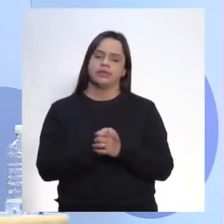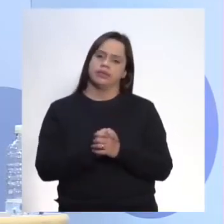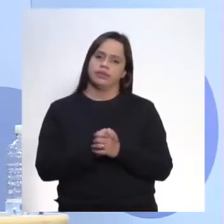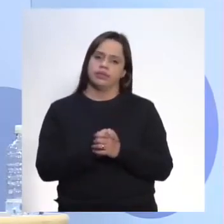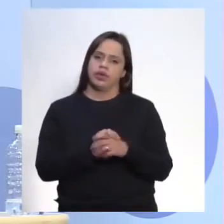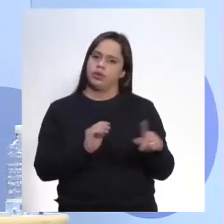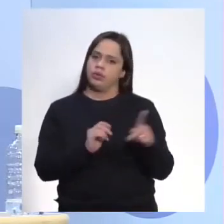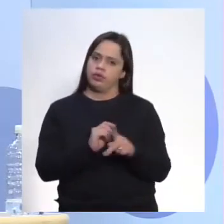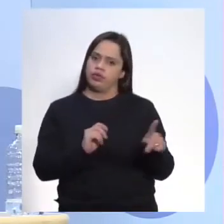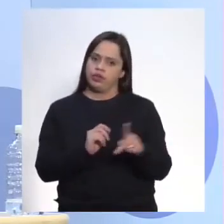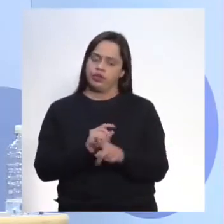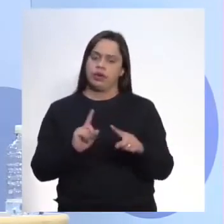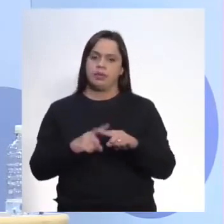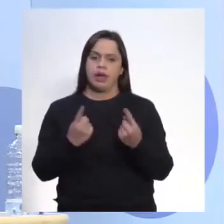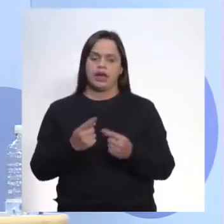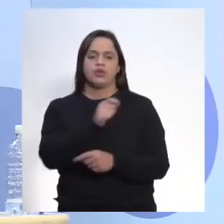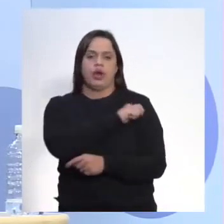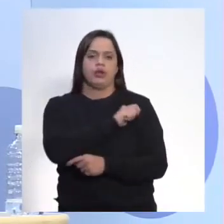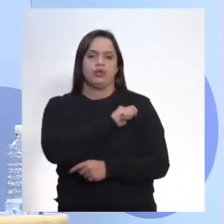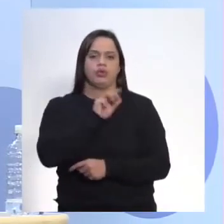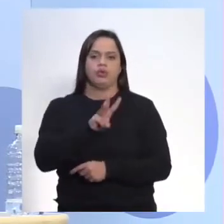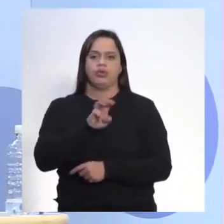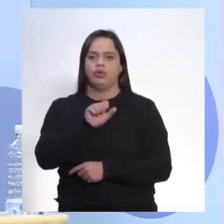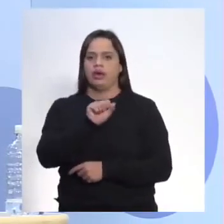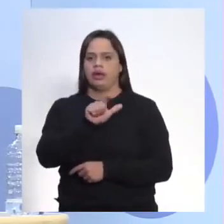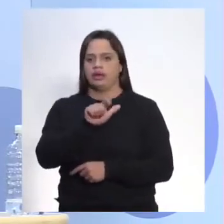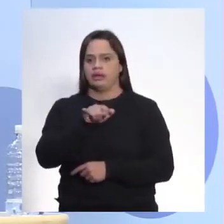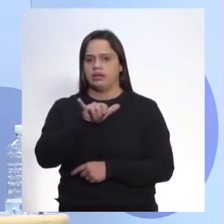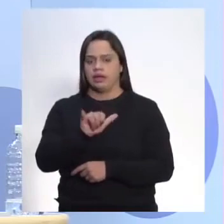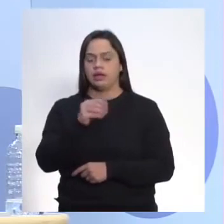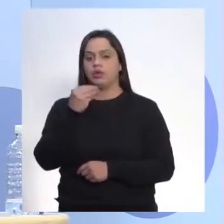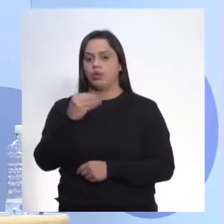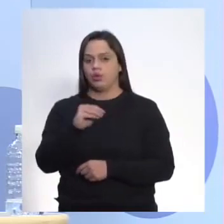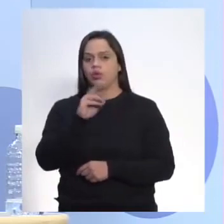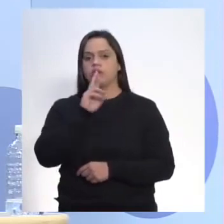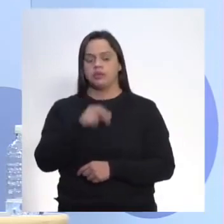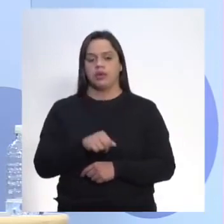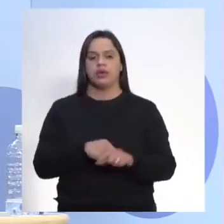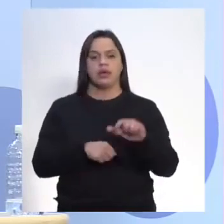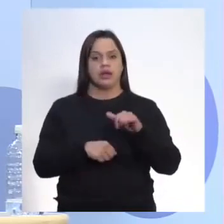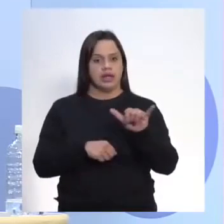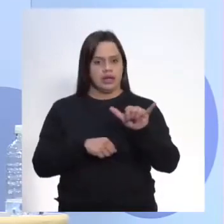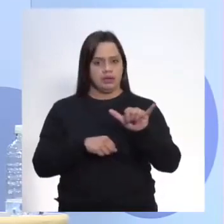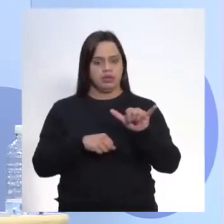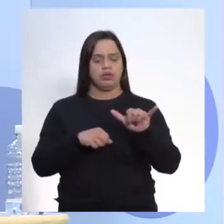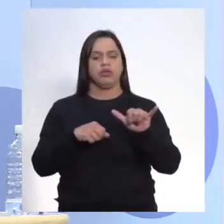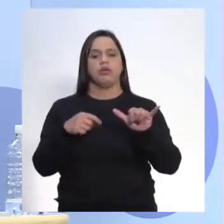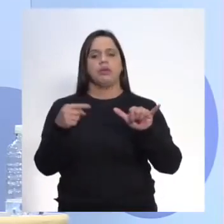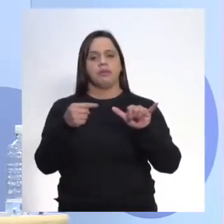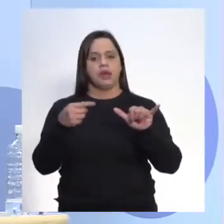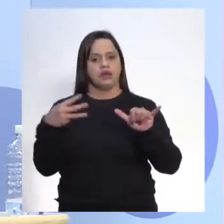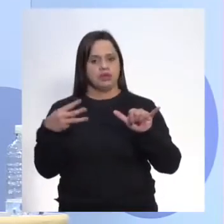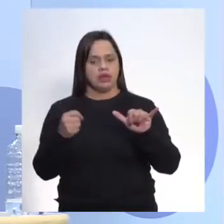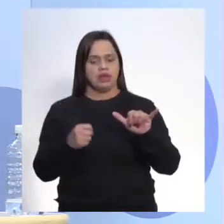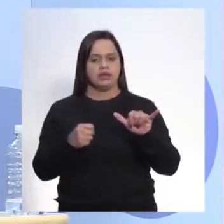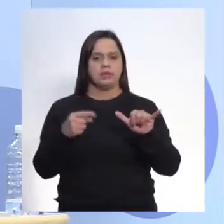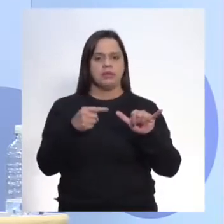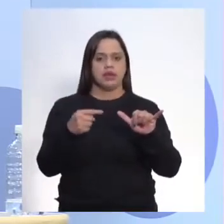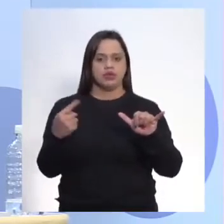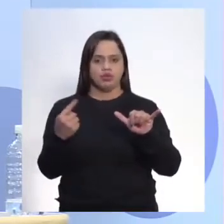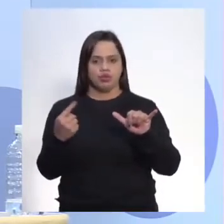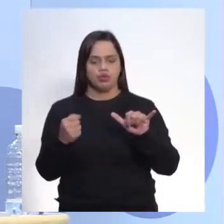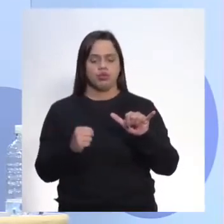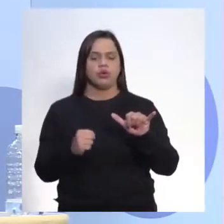dos professores, mas o Wesley também colocou. Ele colocou como resposta y, menos 3, legal. Menos 1 e